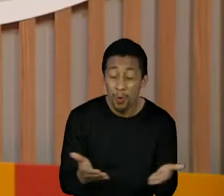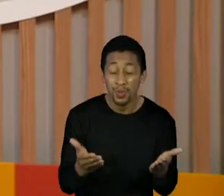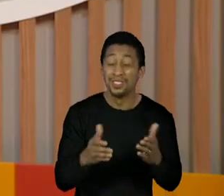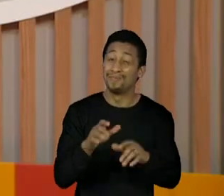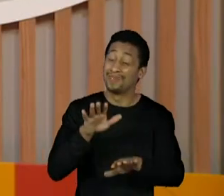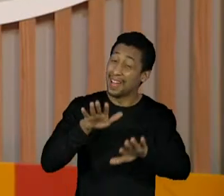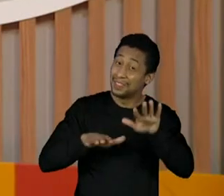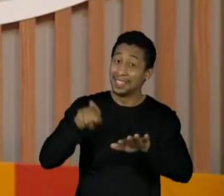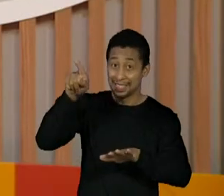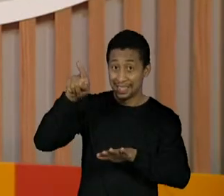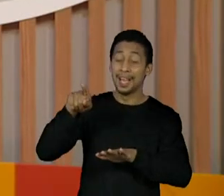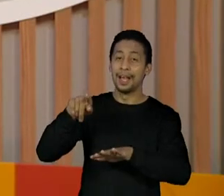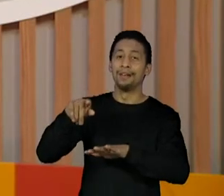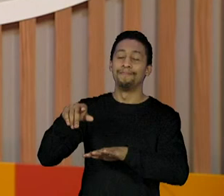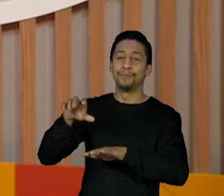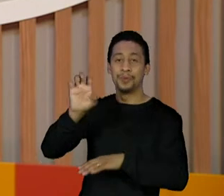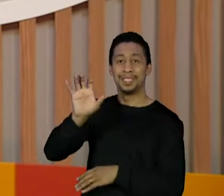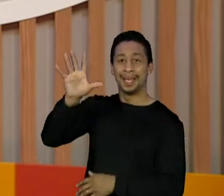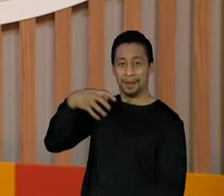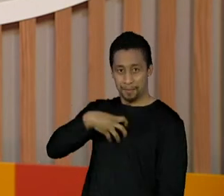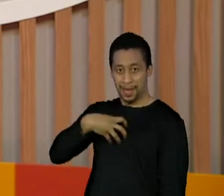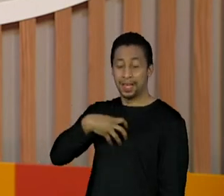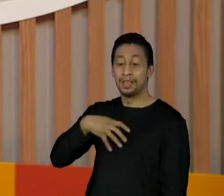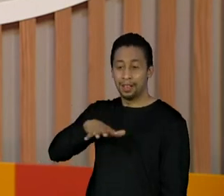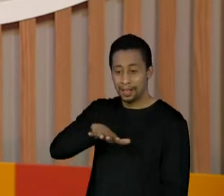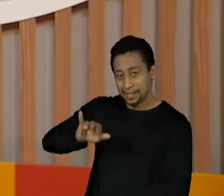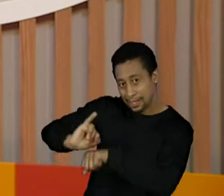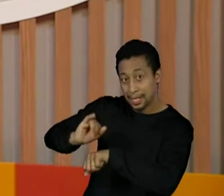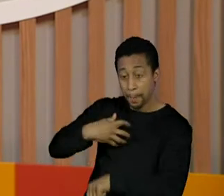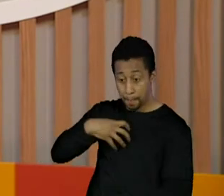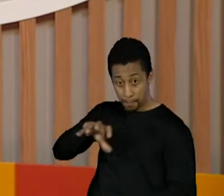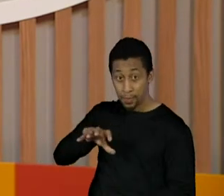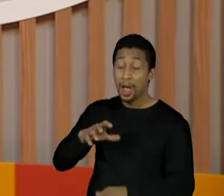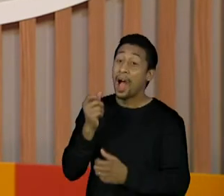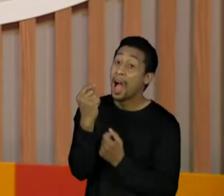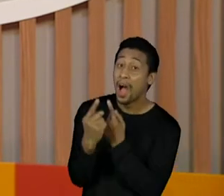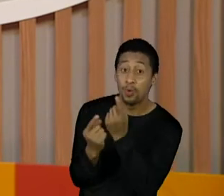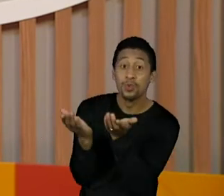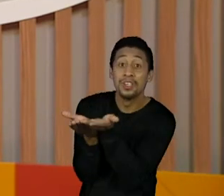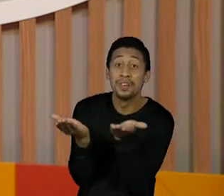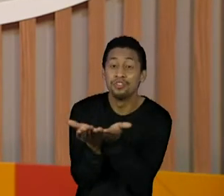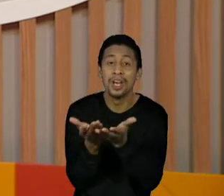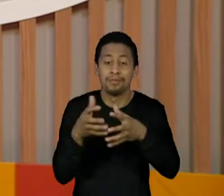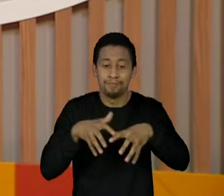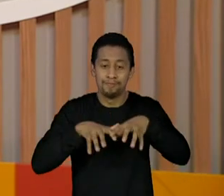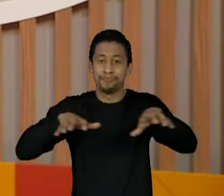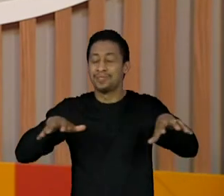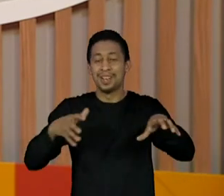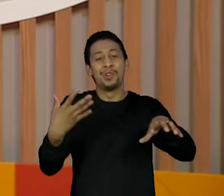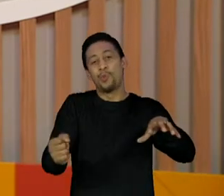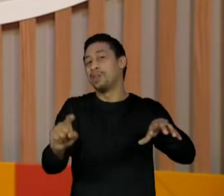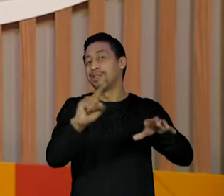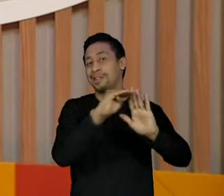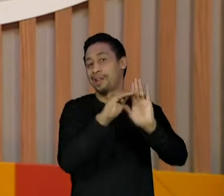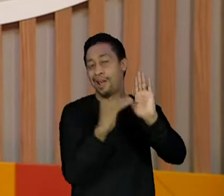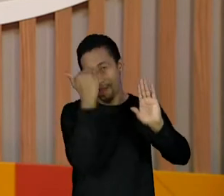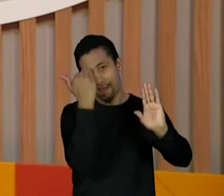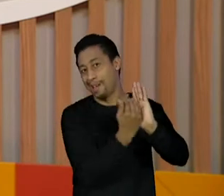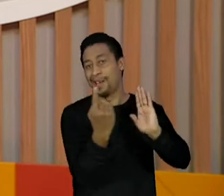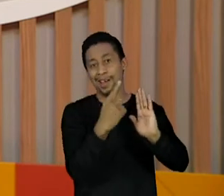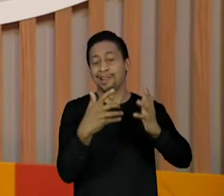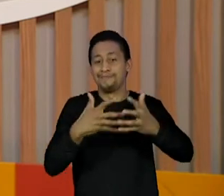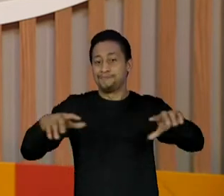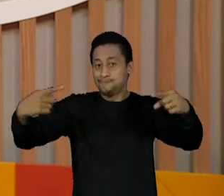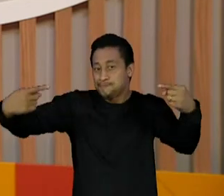comum em Salvador barracas de vendedores evangélicos que não se importam com essa origem ligada às religiões